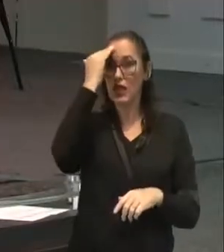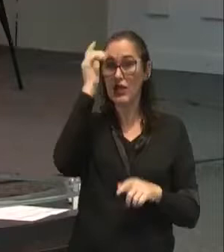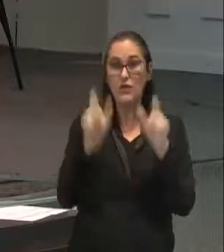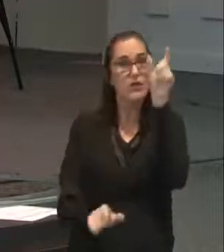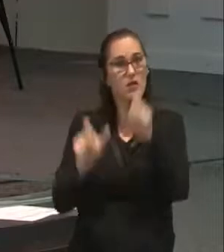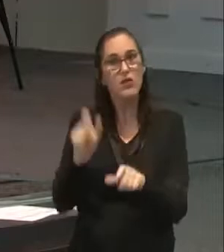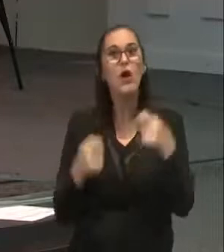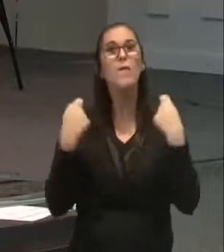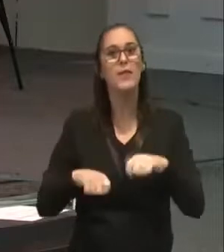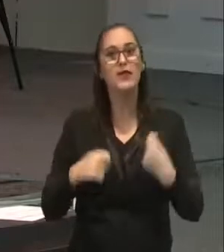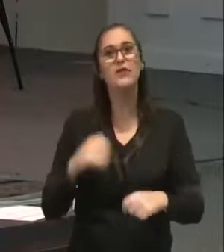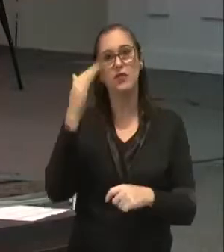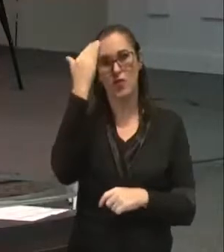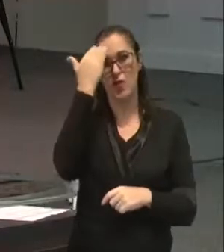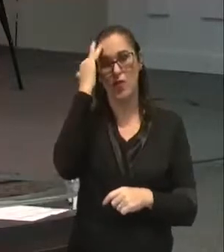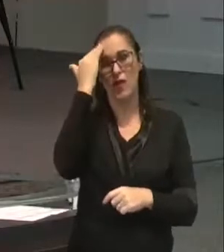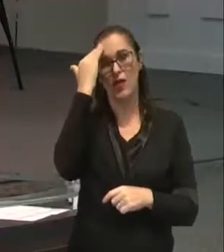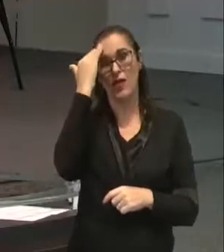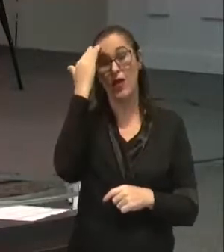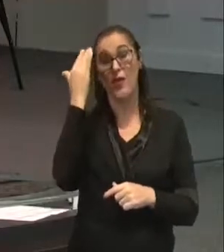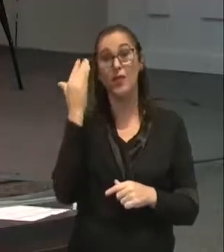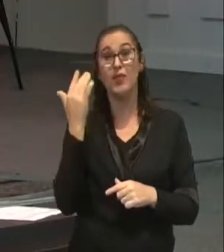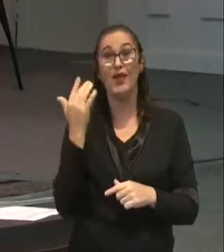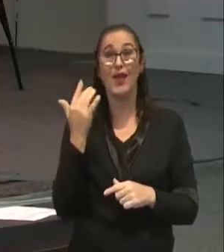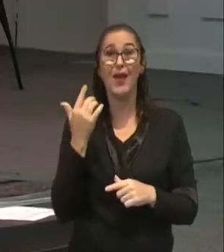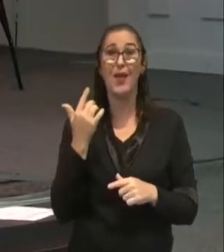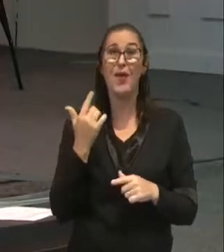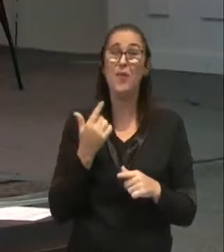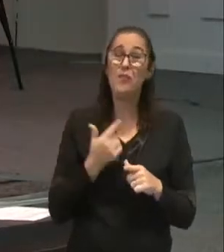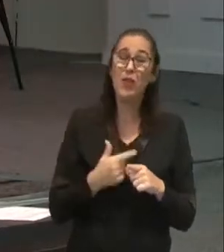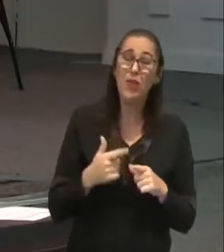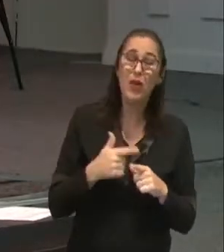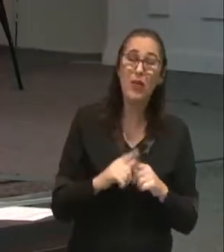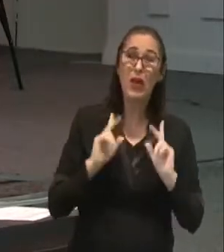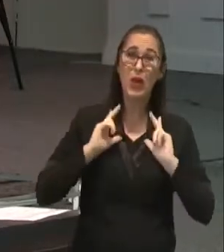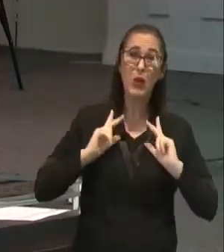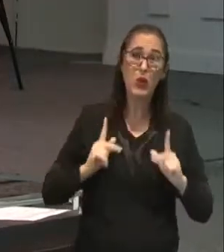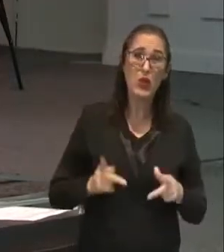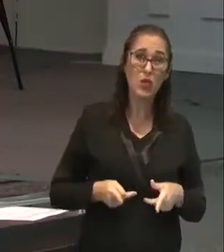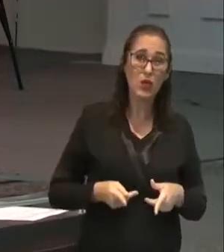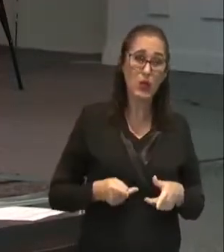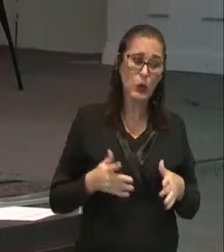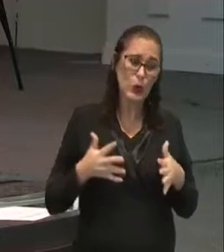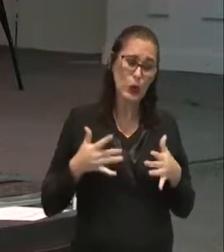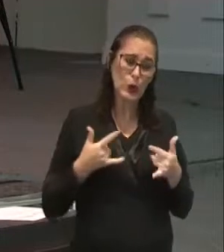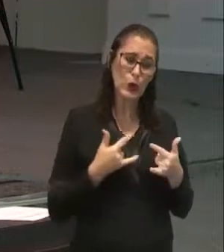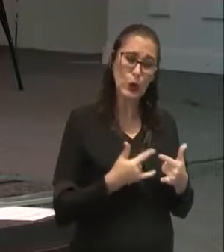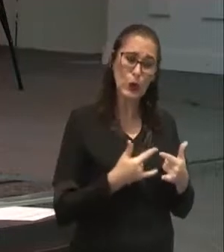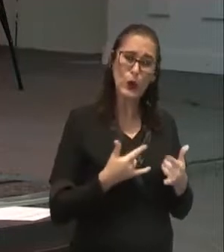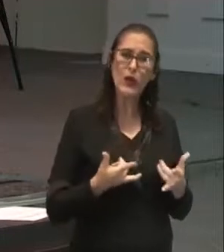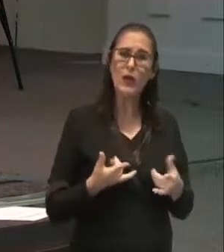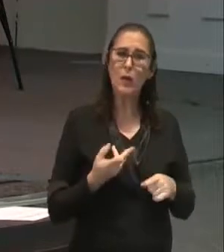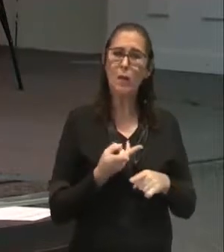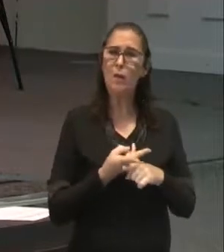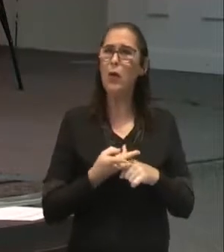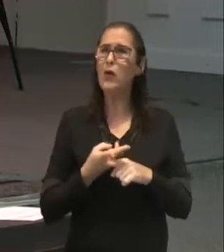hoje. O problema é que há uma tendência no ser humano de tentar buscar o divino, de